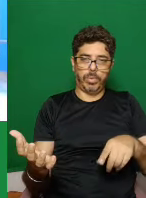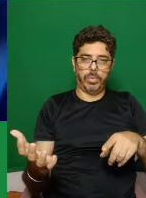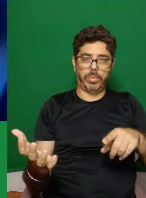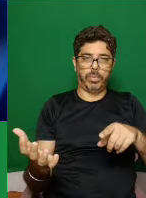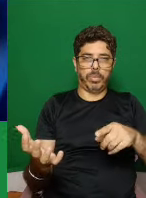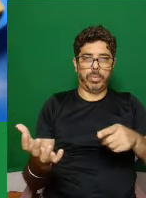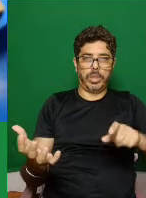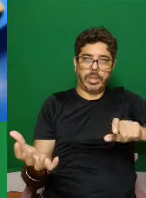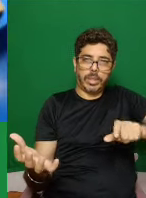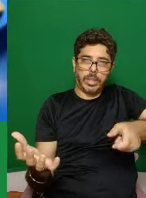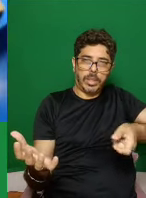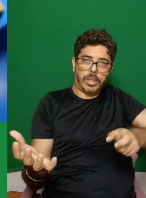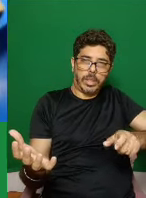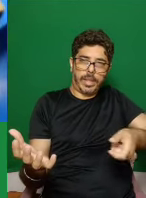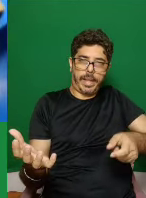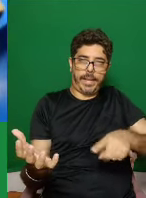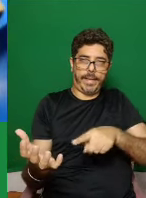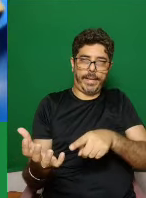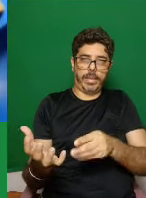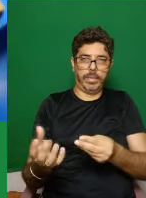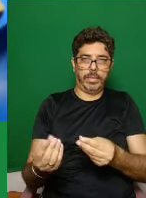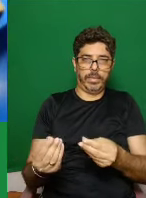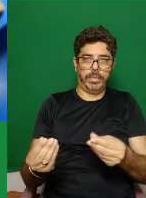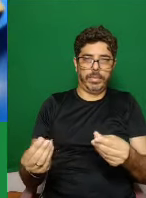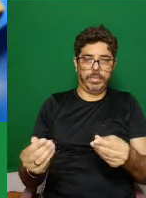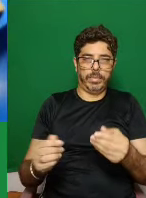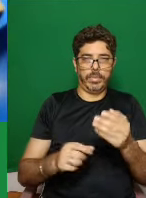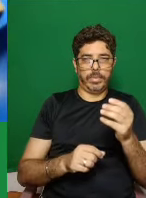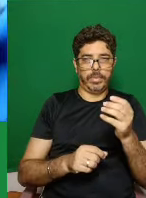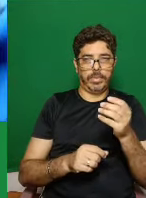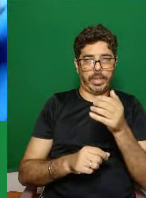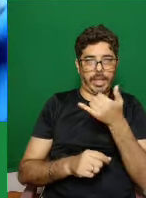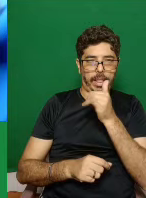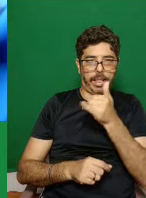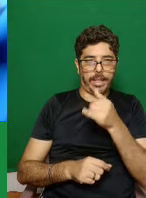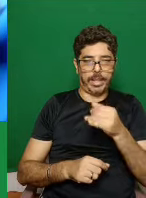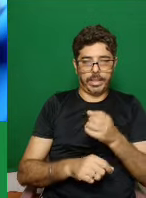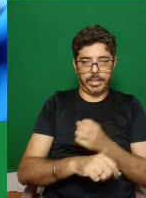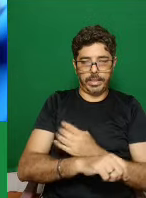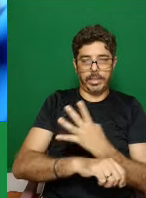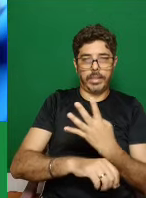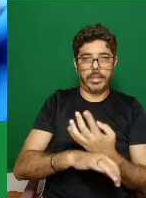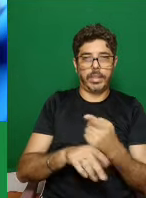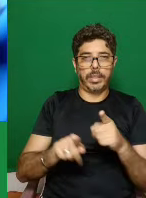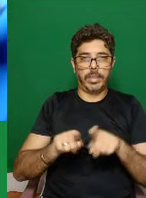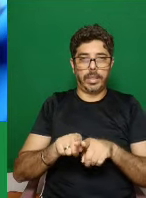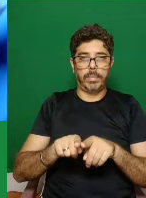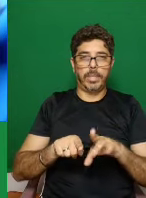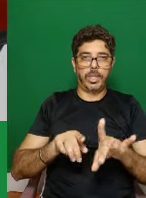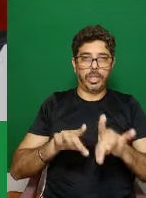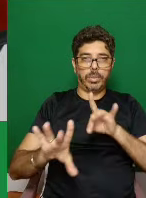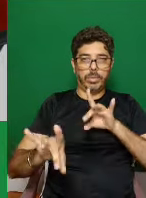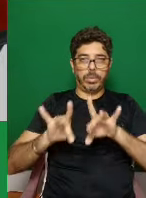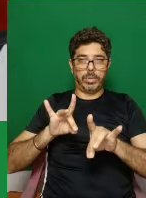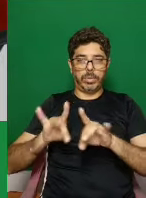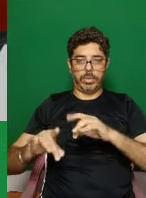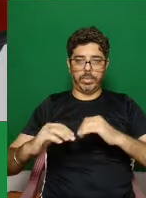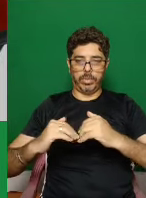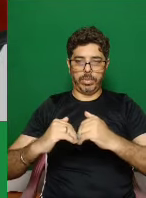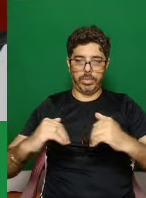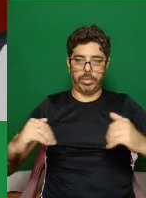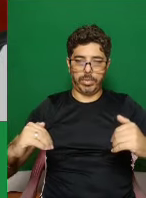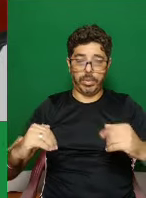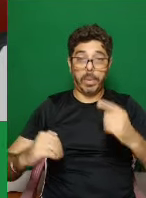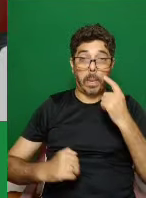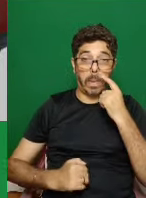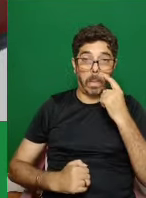um dispositivo para regular a trajetória das partículas não elétricas e um sistema de alimentação e coleta. Aqui você vê um dos